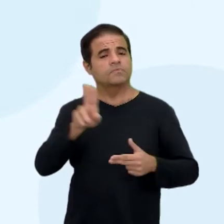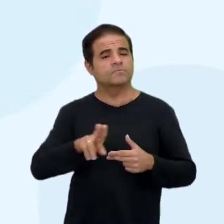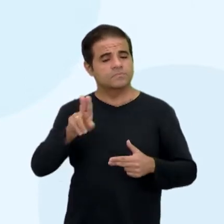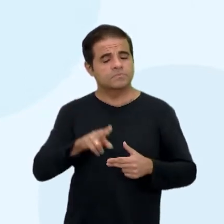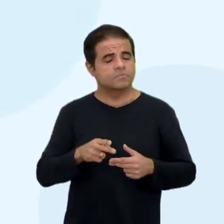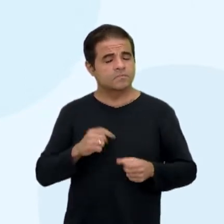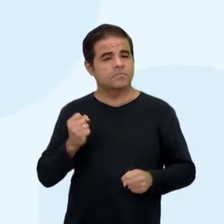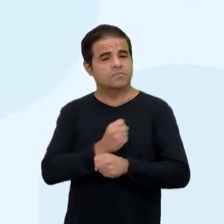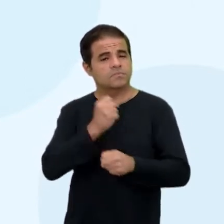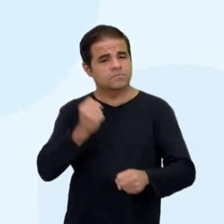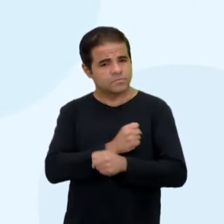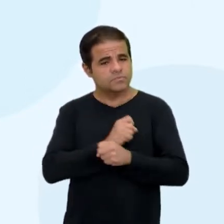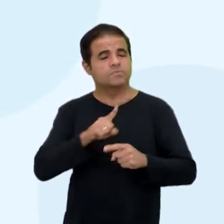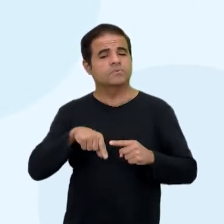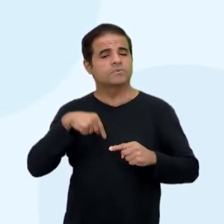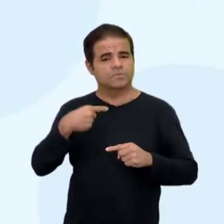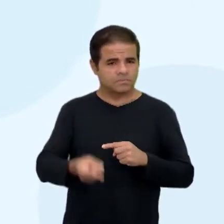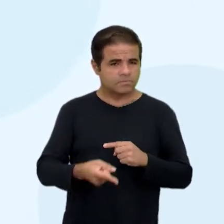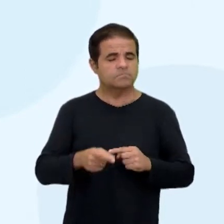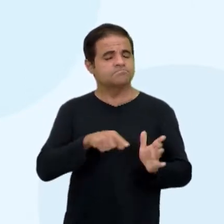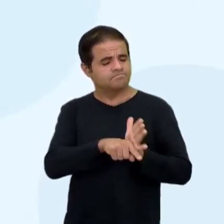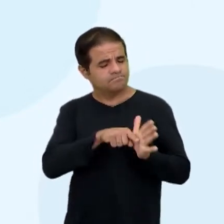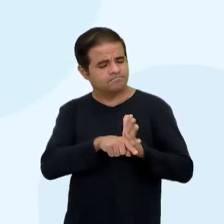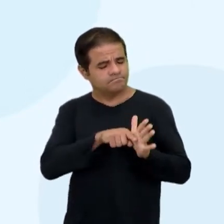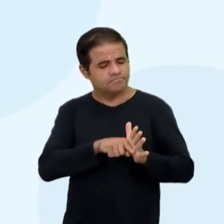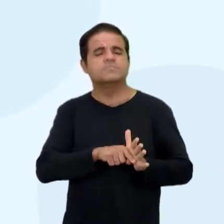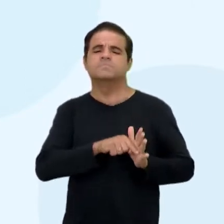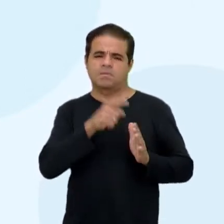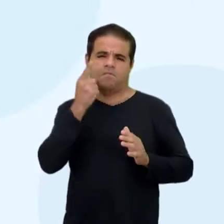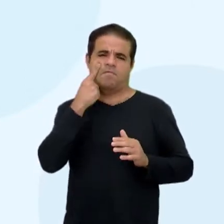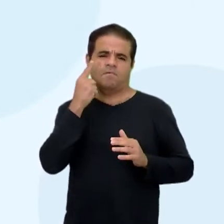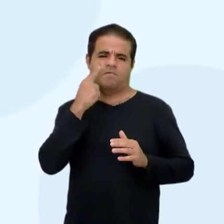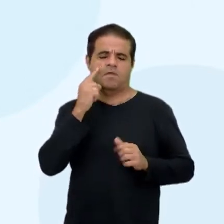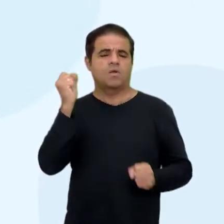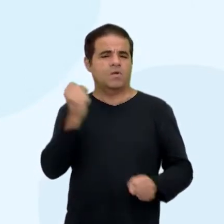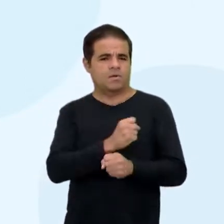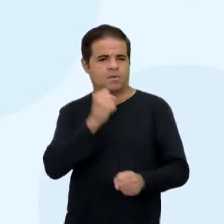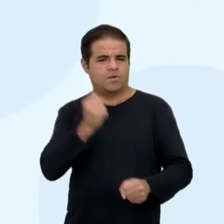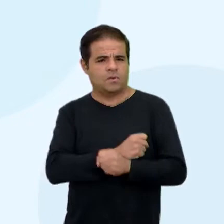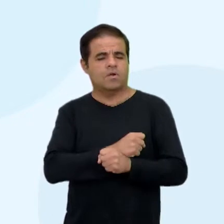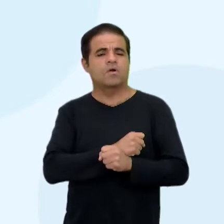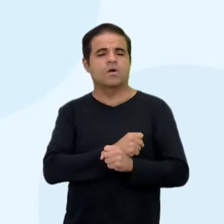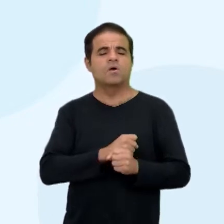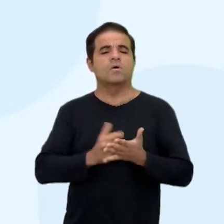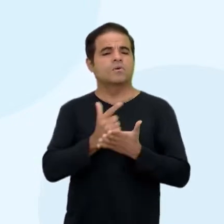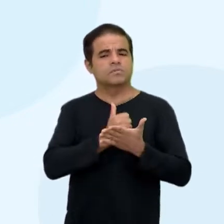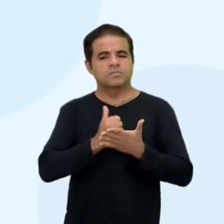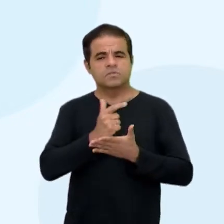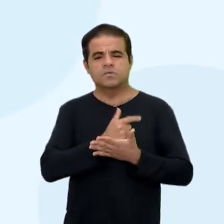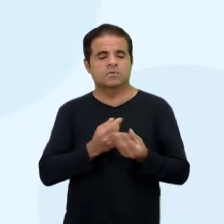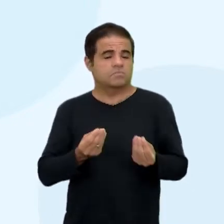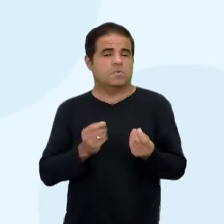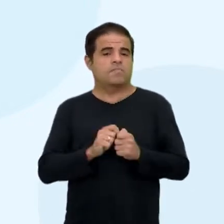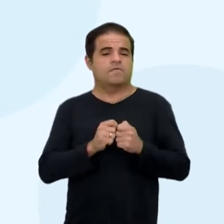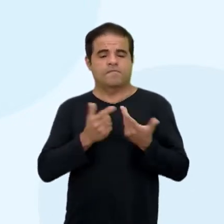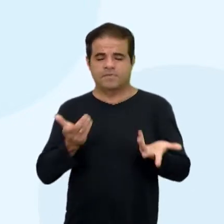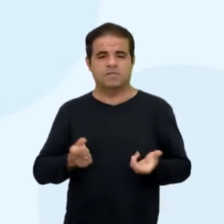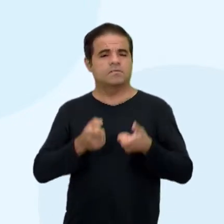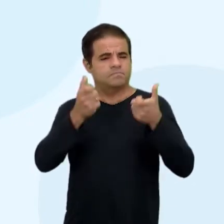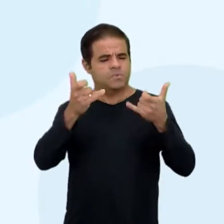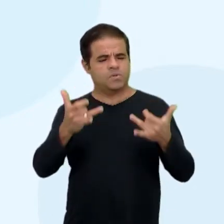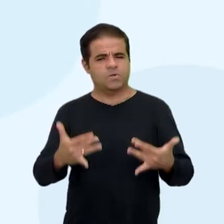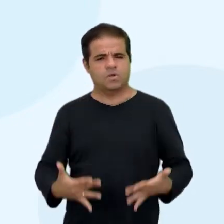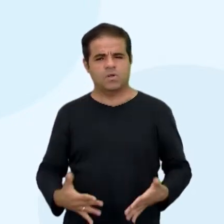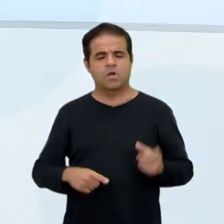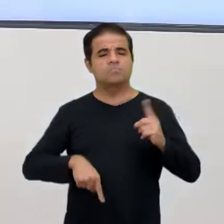para a construção. Depois que a gente pesquisa, a gente vai ver, né, constrói o protótipo, aí vê como que vai fazer isso e define